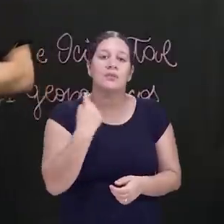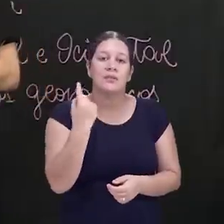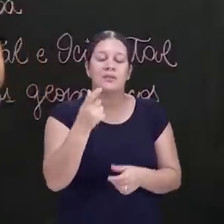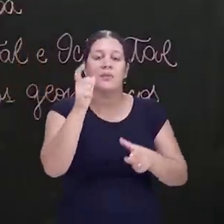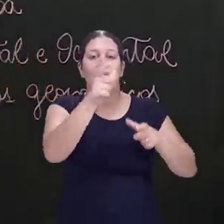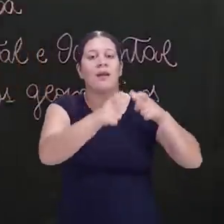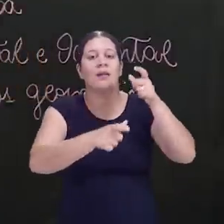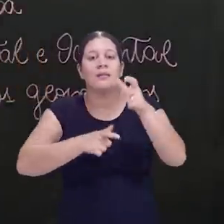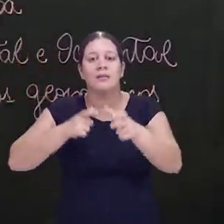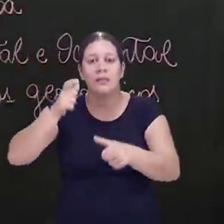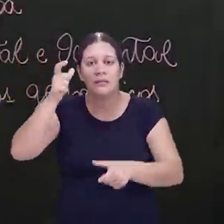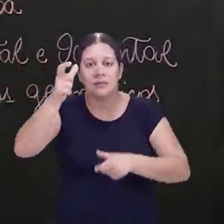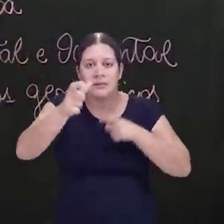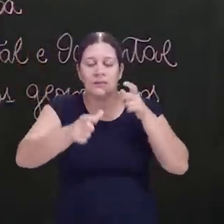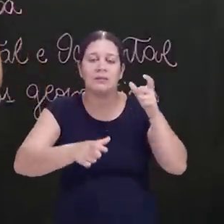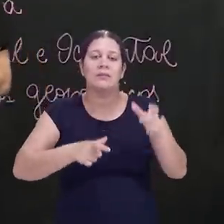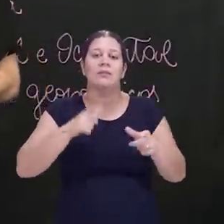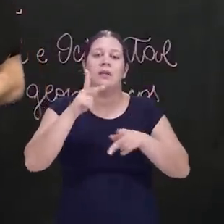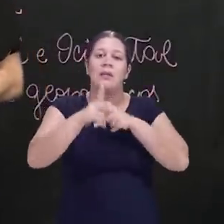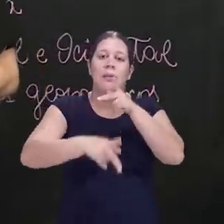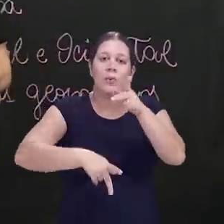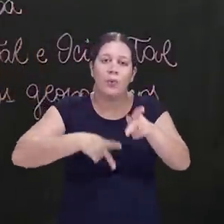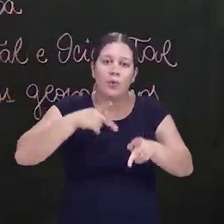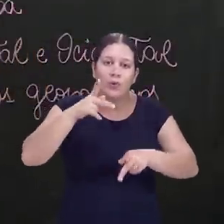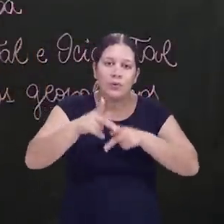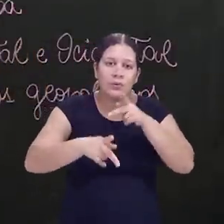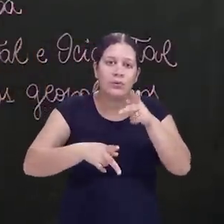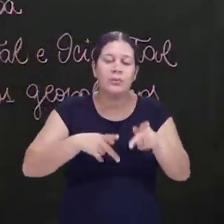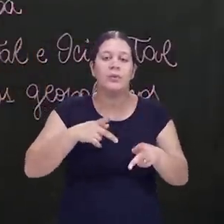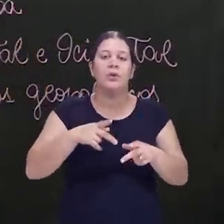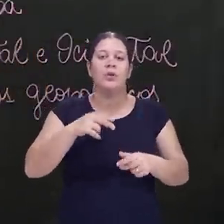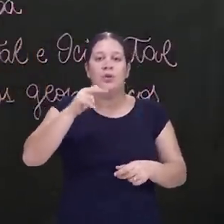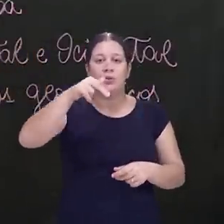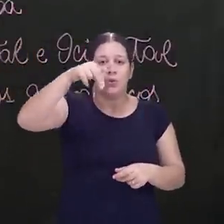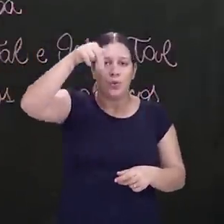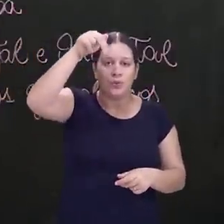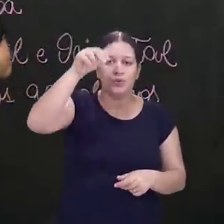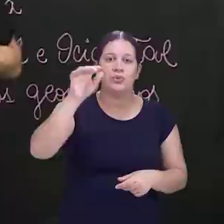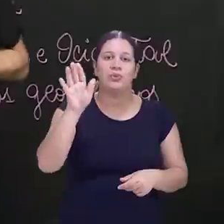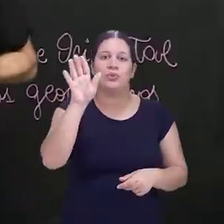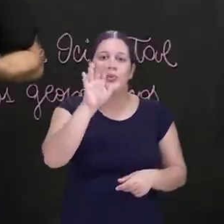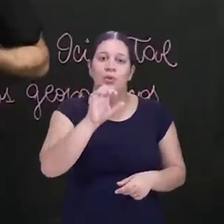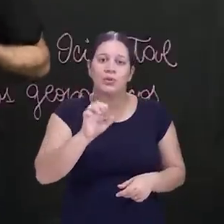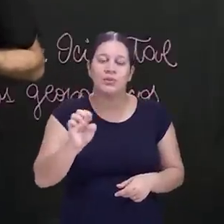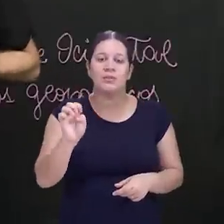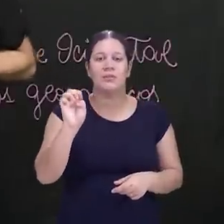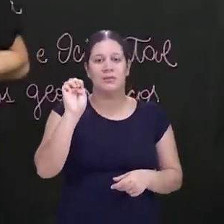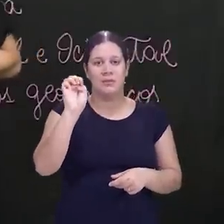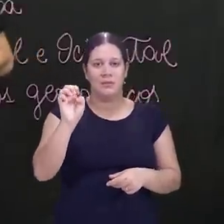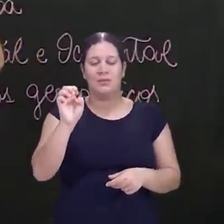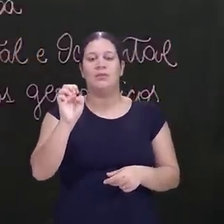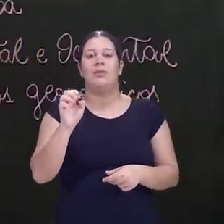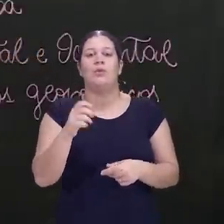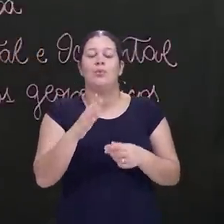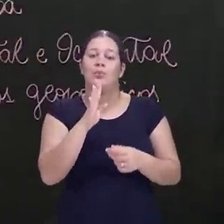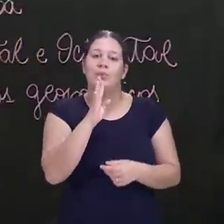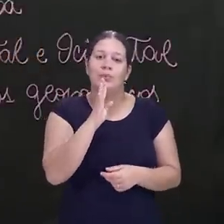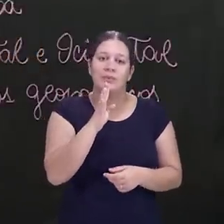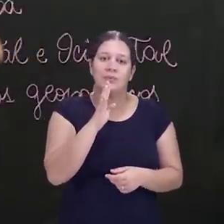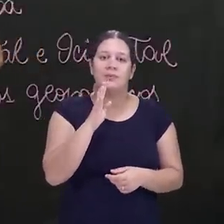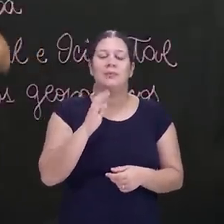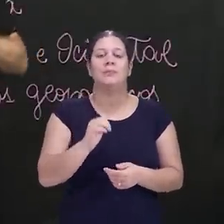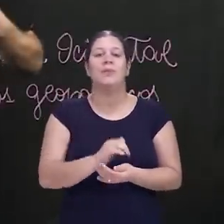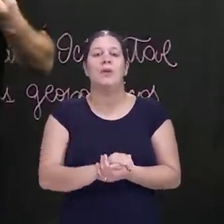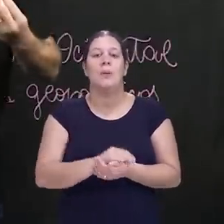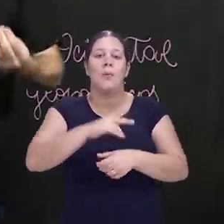a caracterização dessa população aqui do norte da Europa, conhecido como a Europa Setentrional,